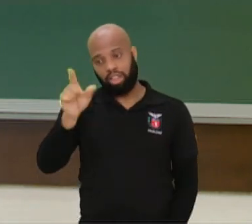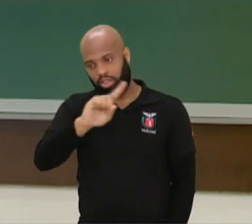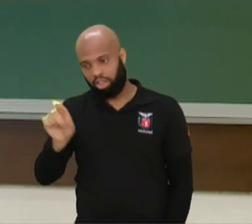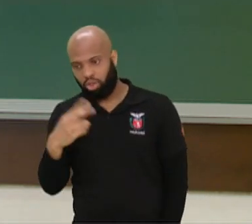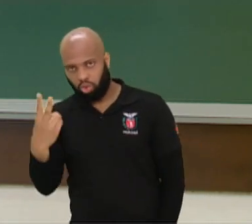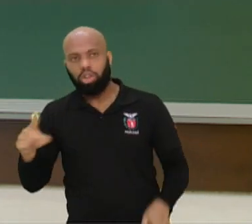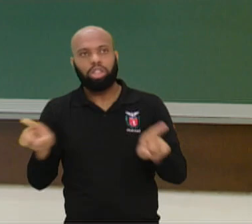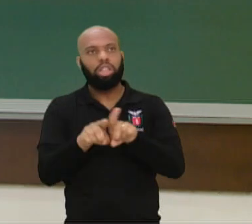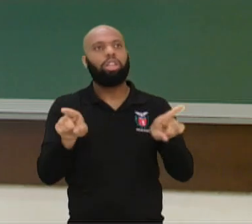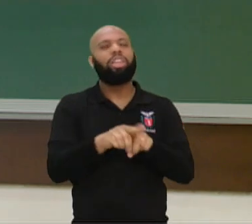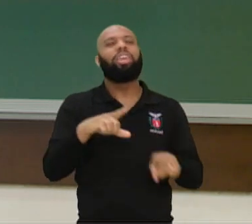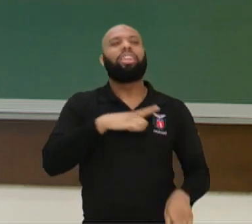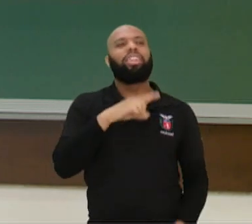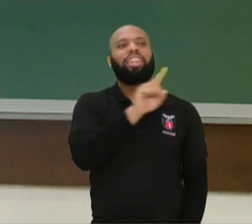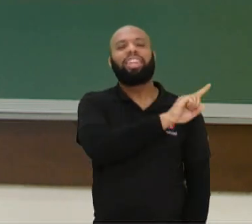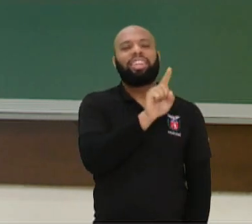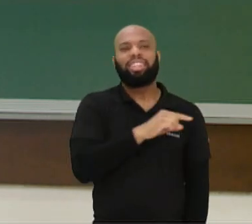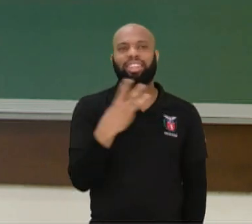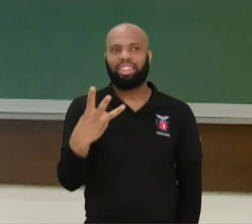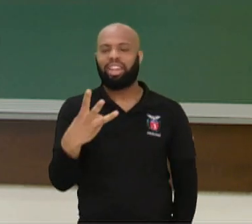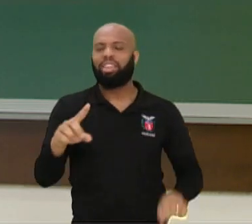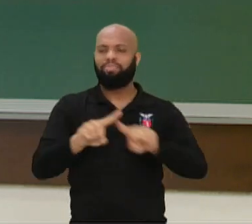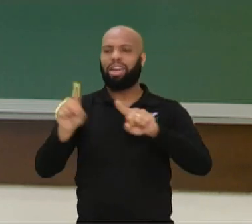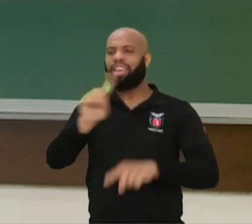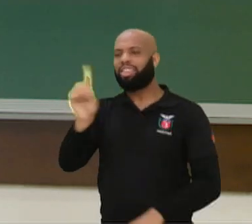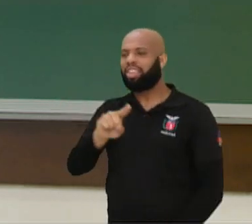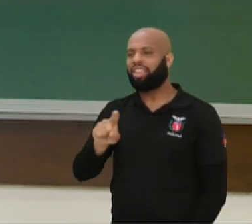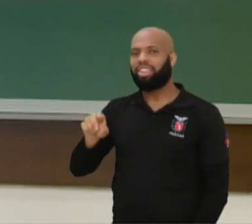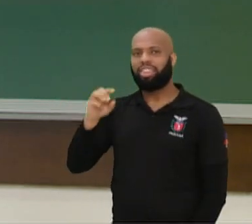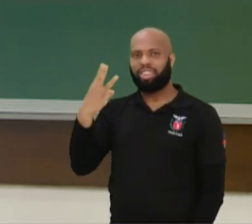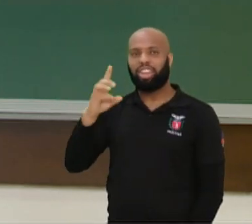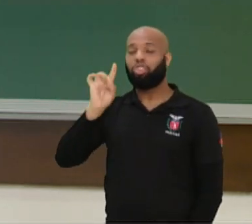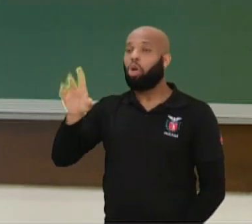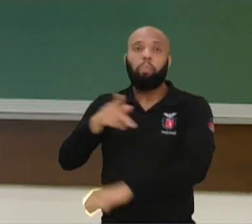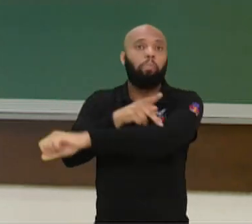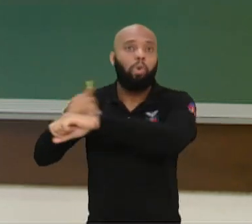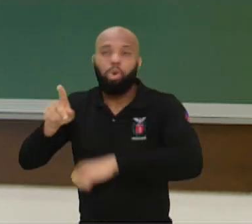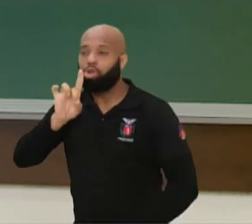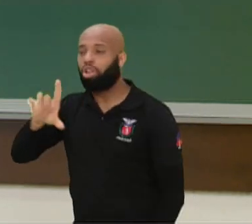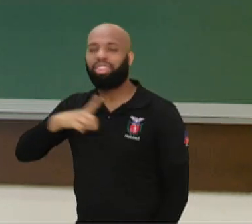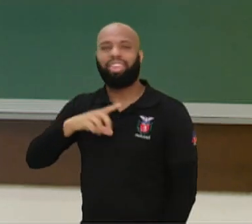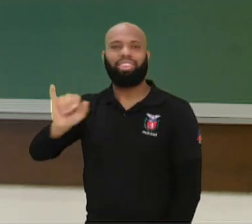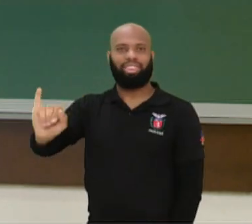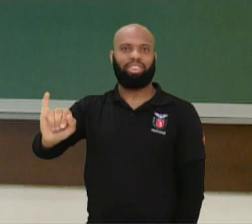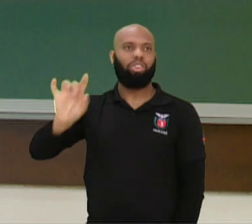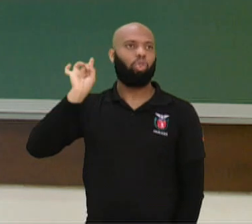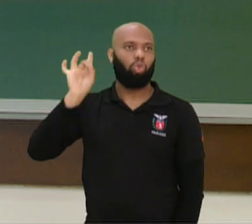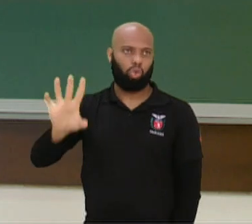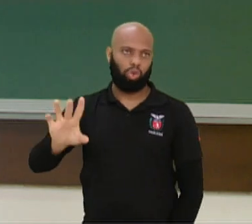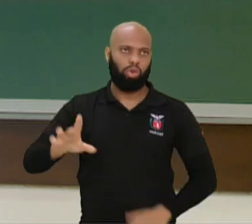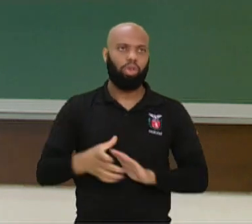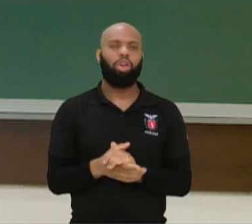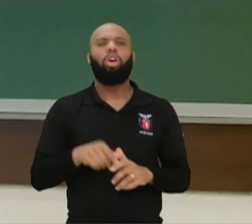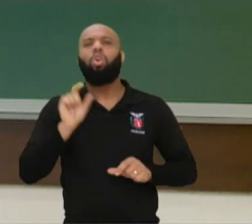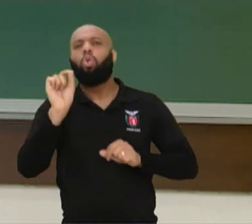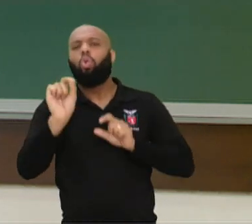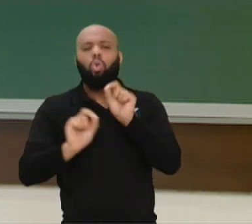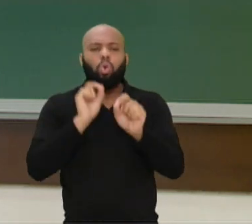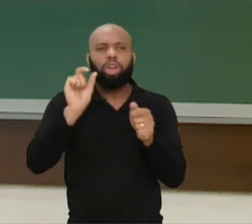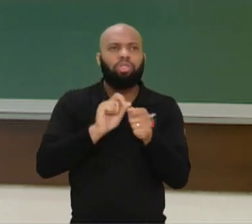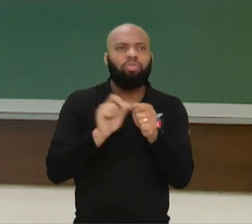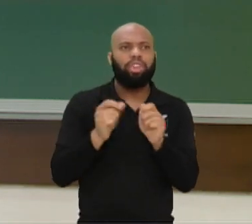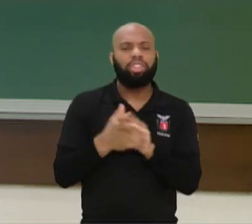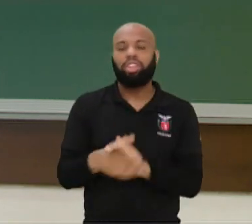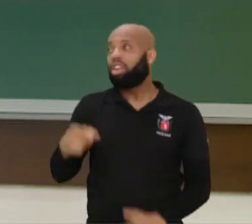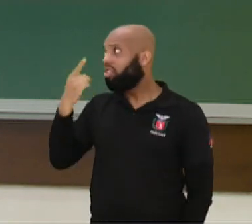2i, e o terceiro número complexo, ele é um número imaginário puro, tem uma unidade só de i. O que você tem que calcular